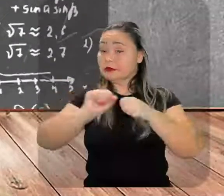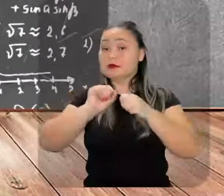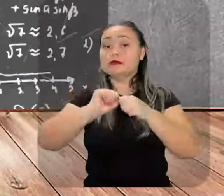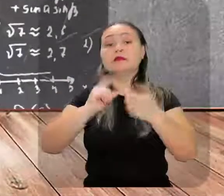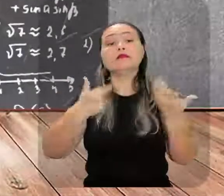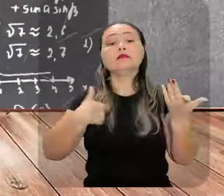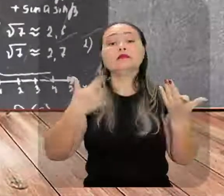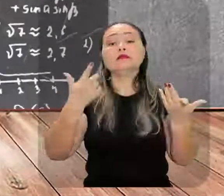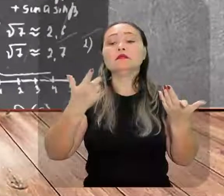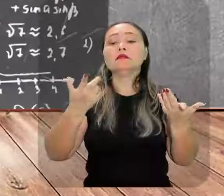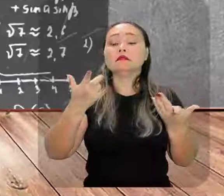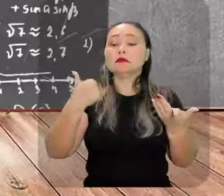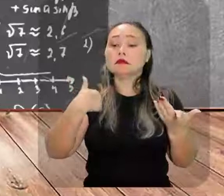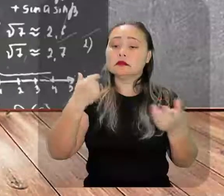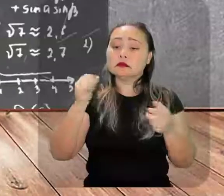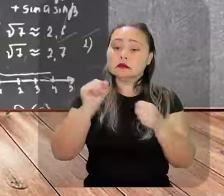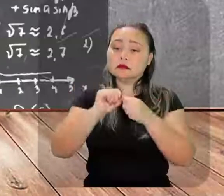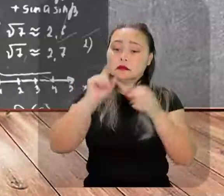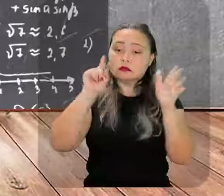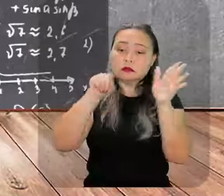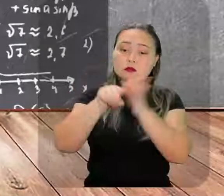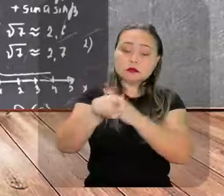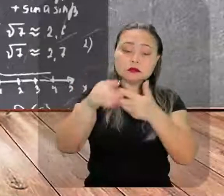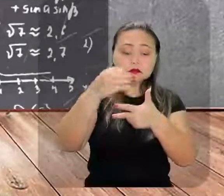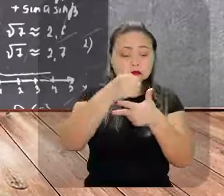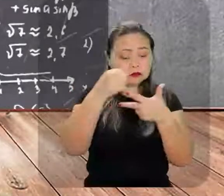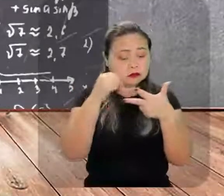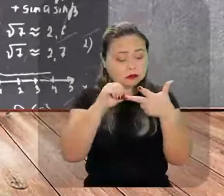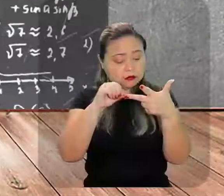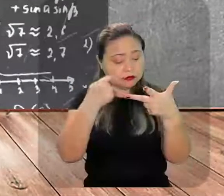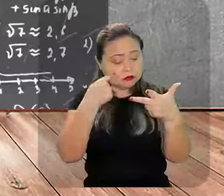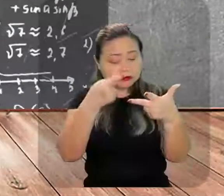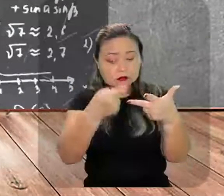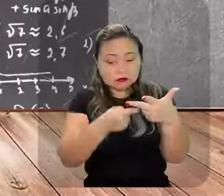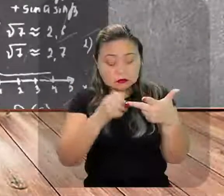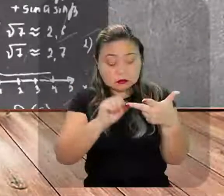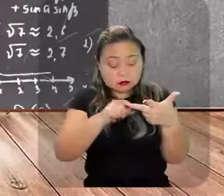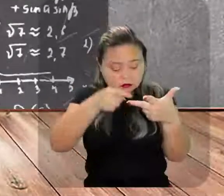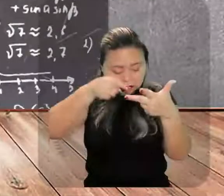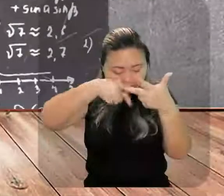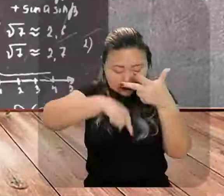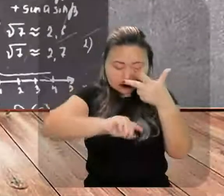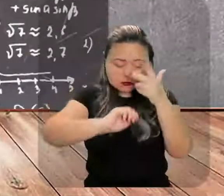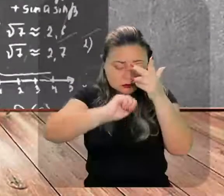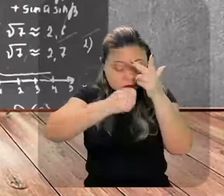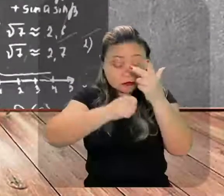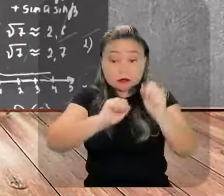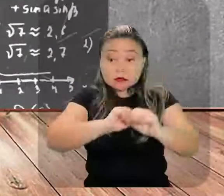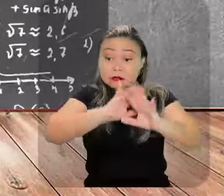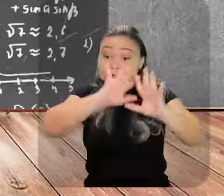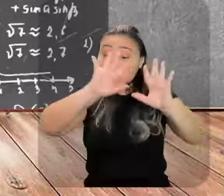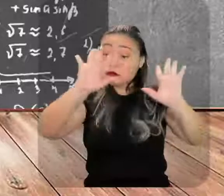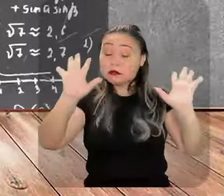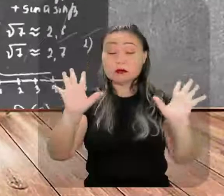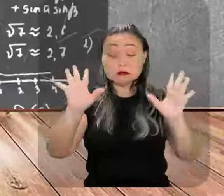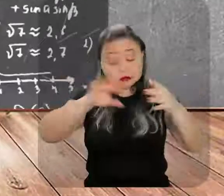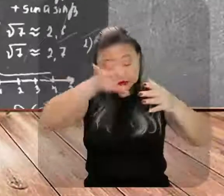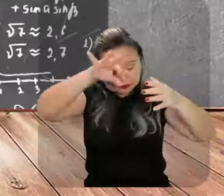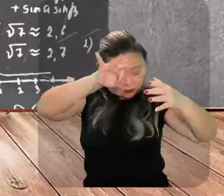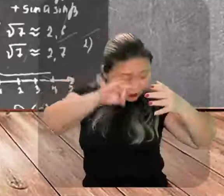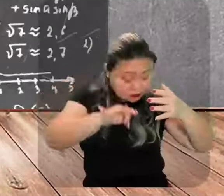passo a repasso. Mas nós vamos pegar algumas questões do Enem e vamos desvendar o mistério dela, tipo assim, um passe de